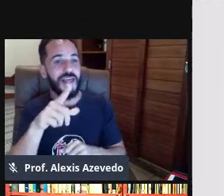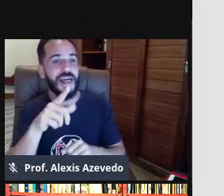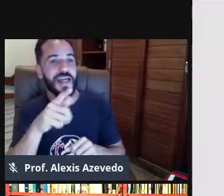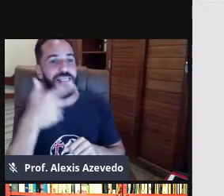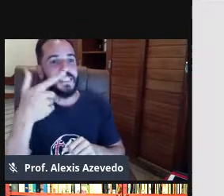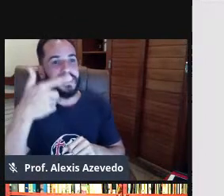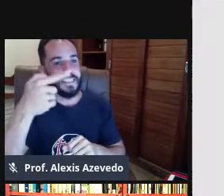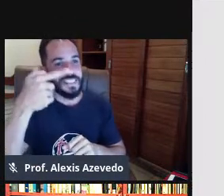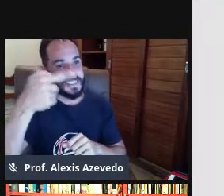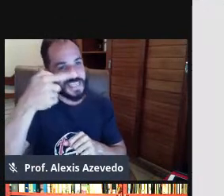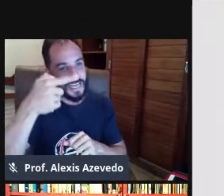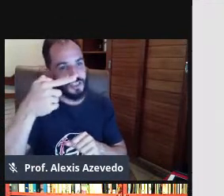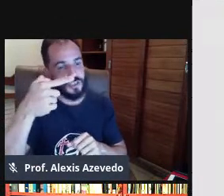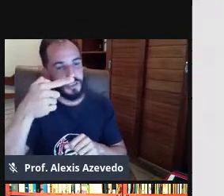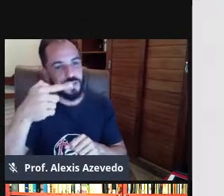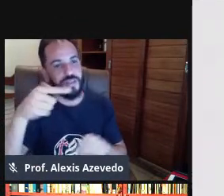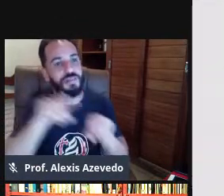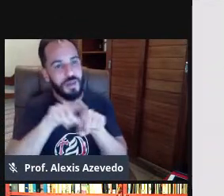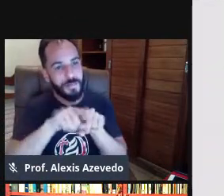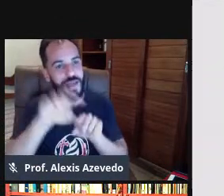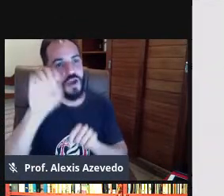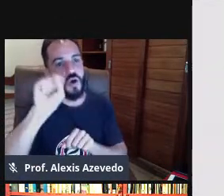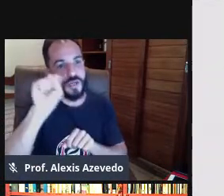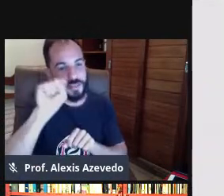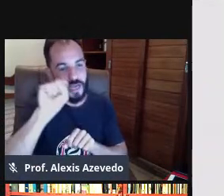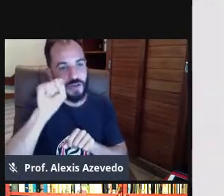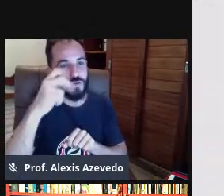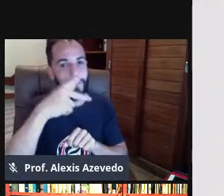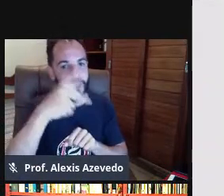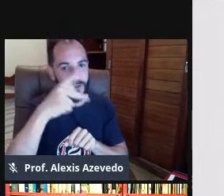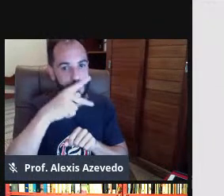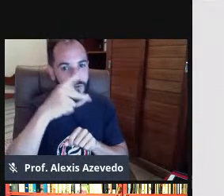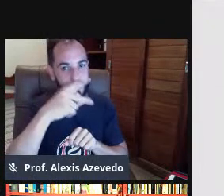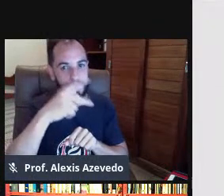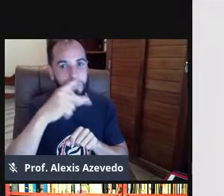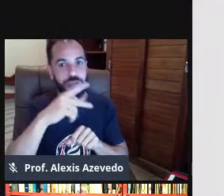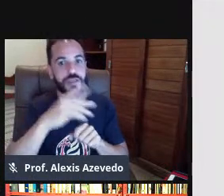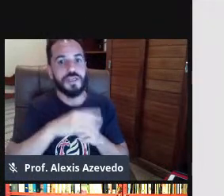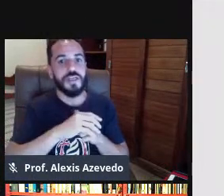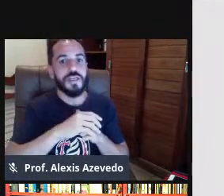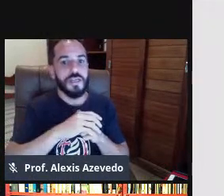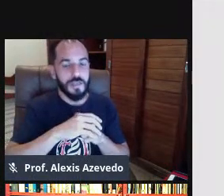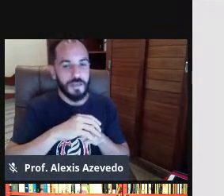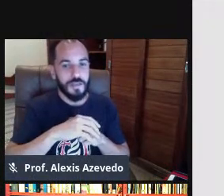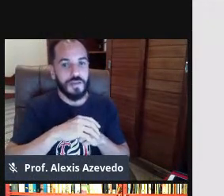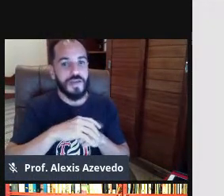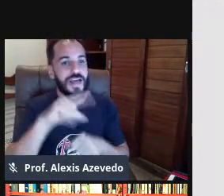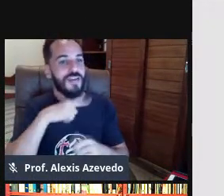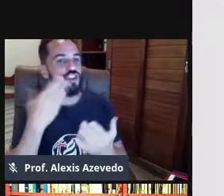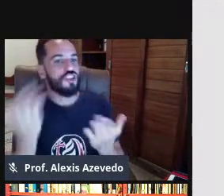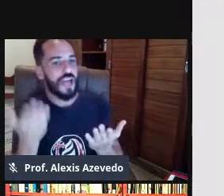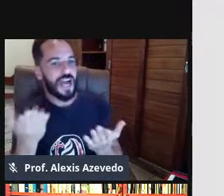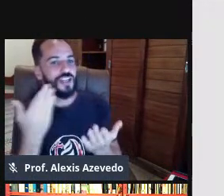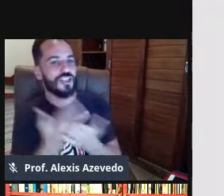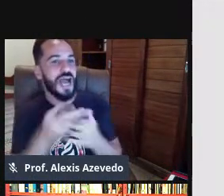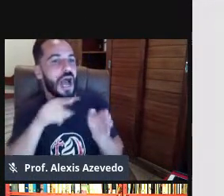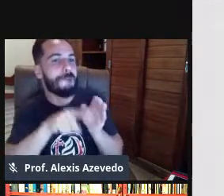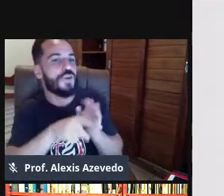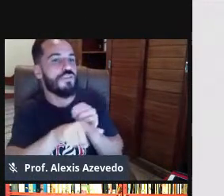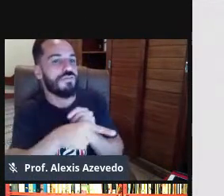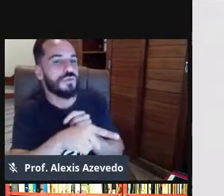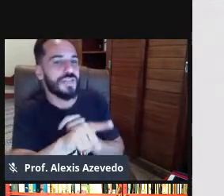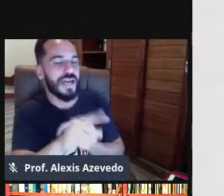período, essa junção de dois dias, dado a habilitação, né? Porque é o momento em que você aprofunda